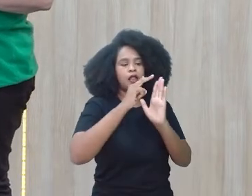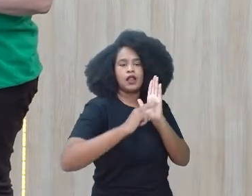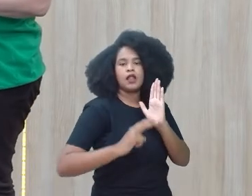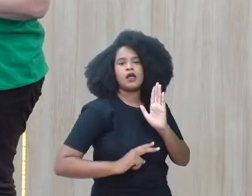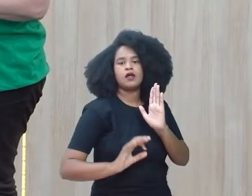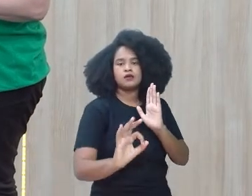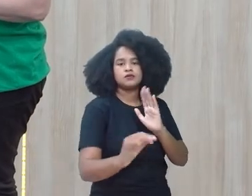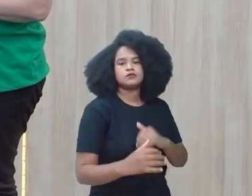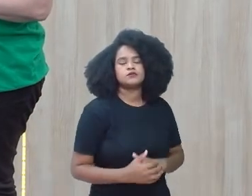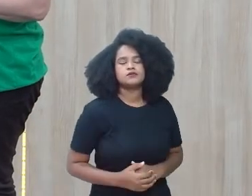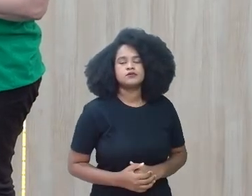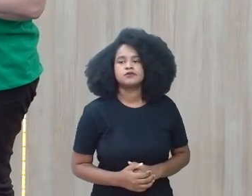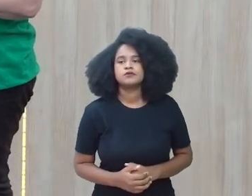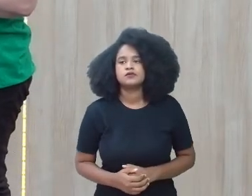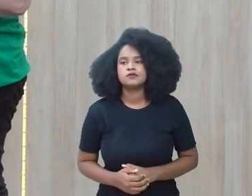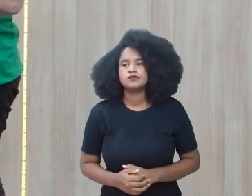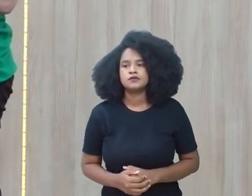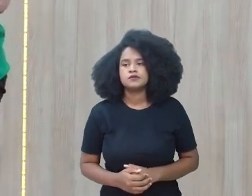rede.